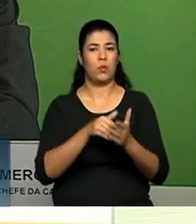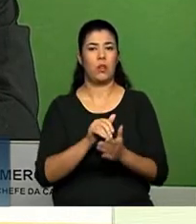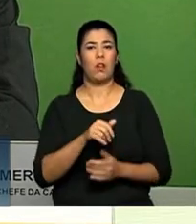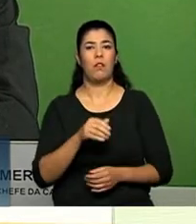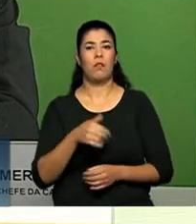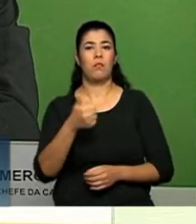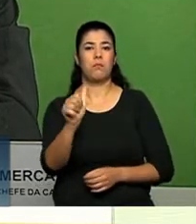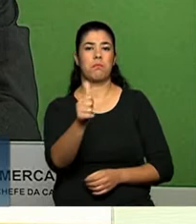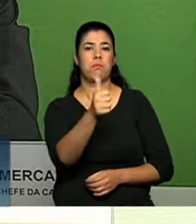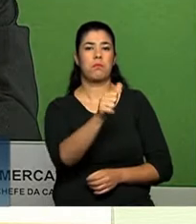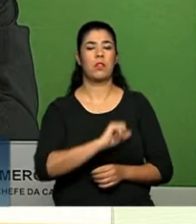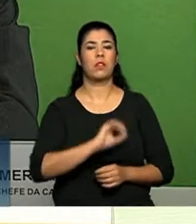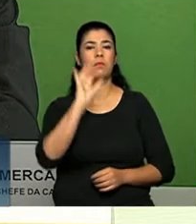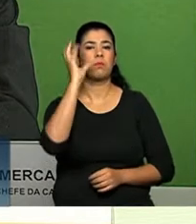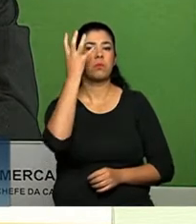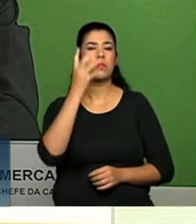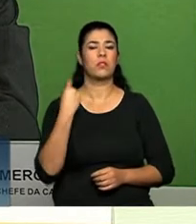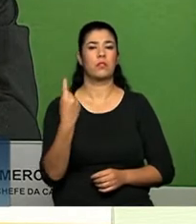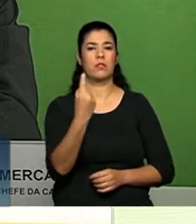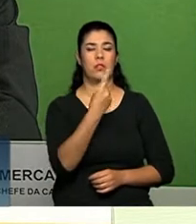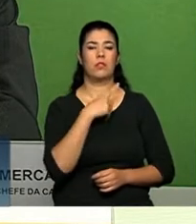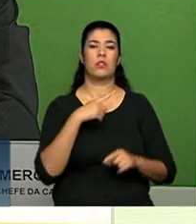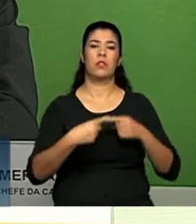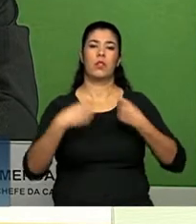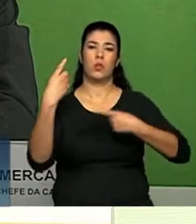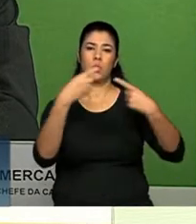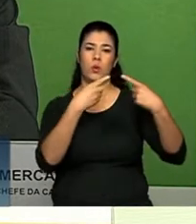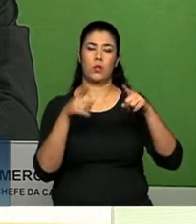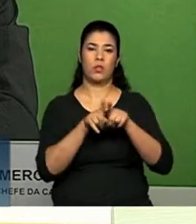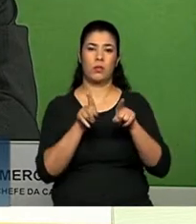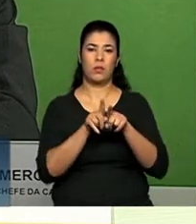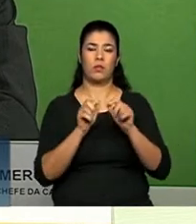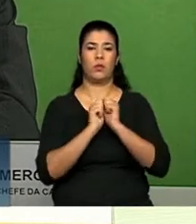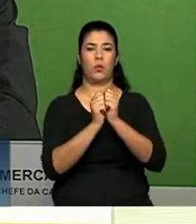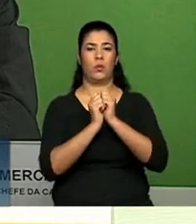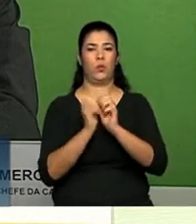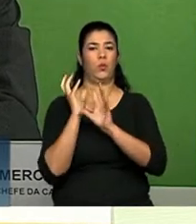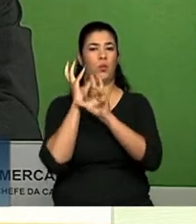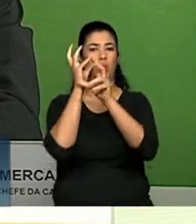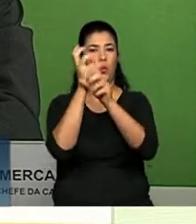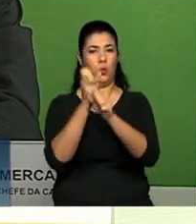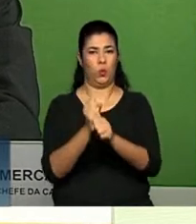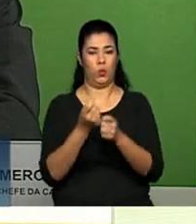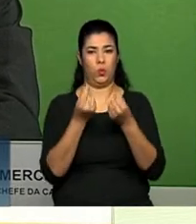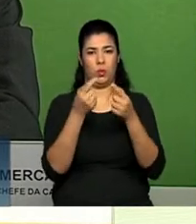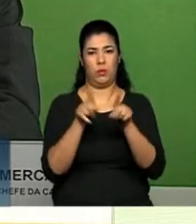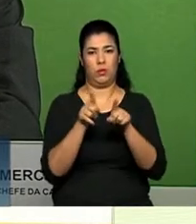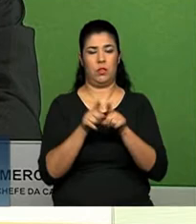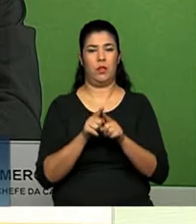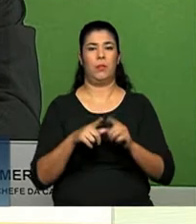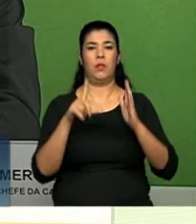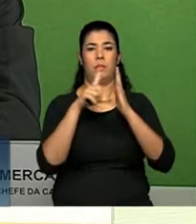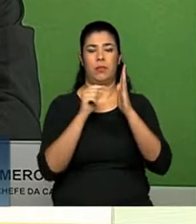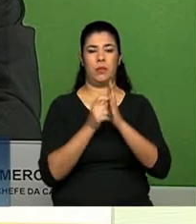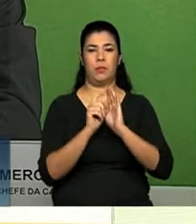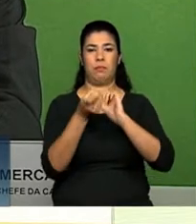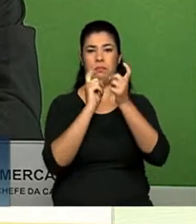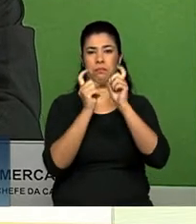essas definições. E as discussões serão feitas também na Junta Orçamentária, que é a Casa Civil, Planejamento e